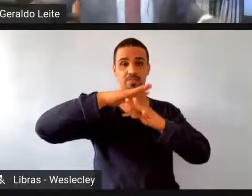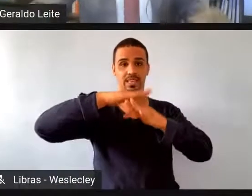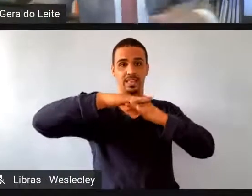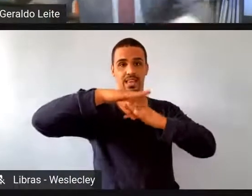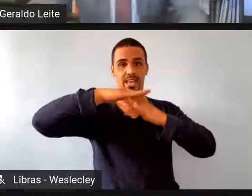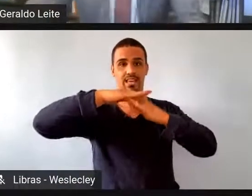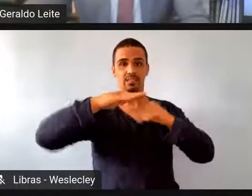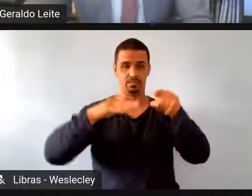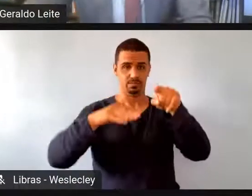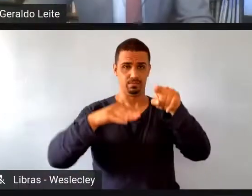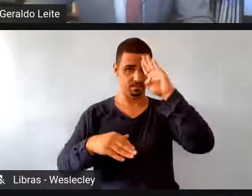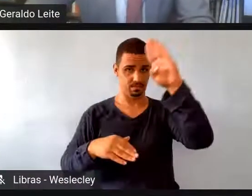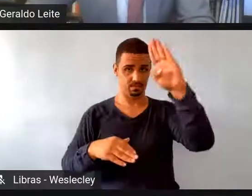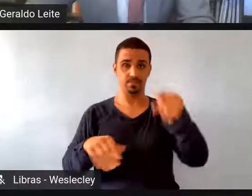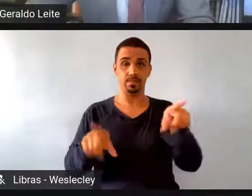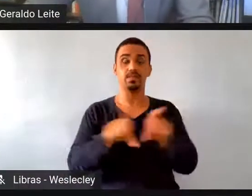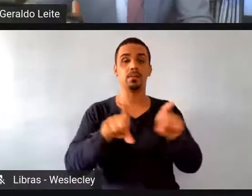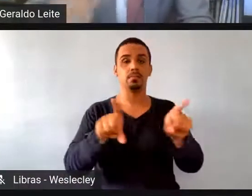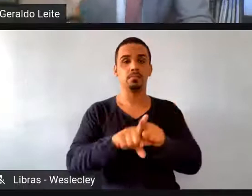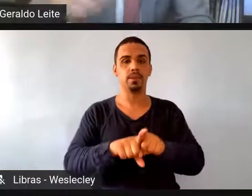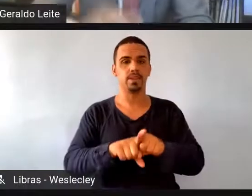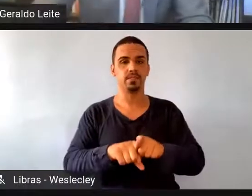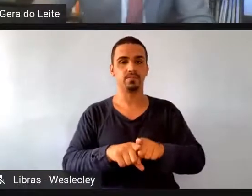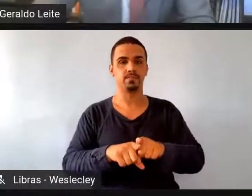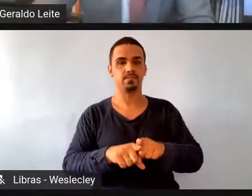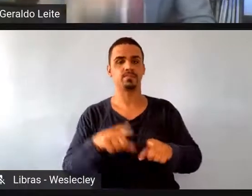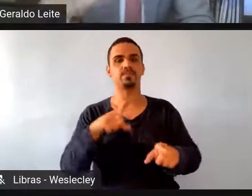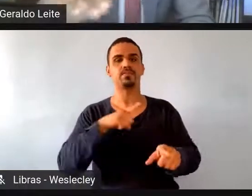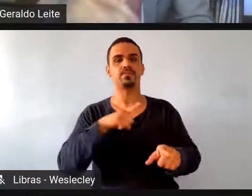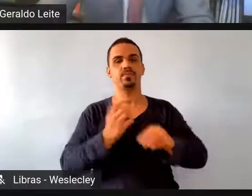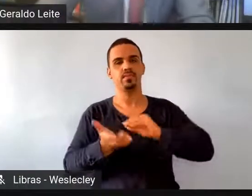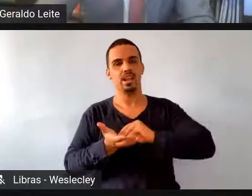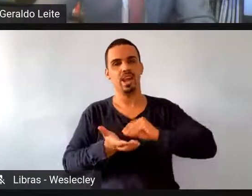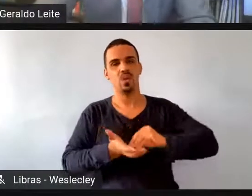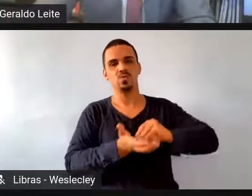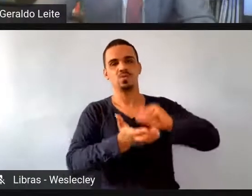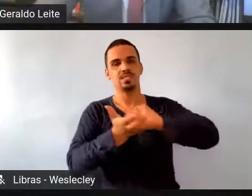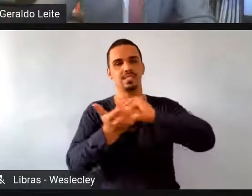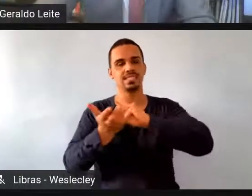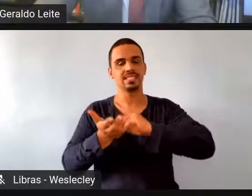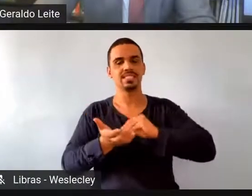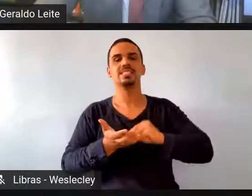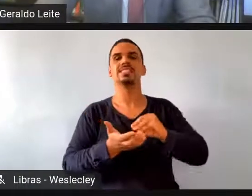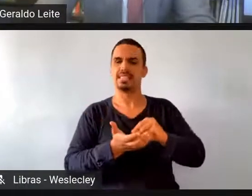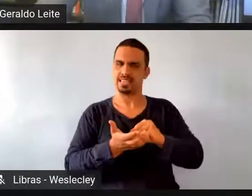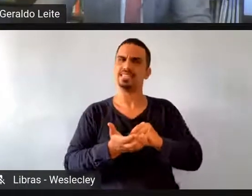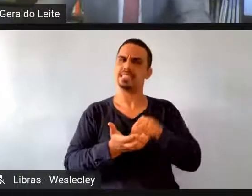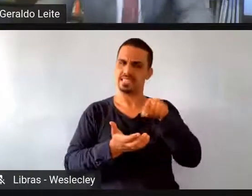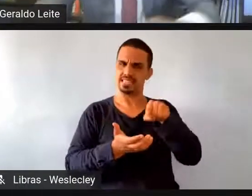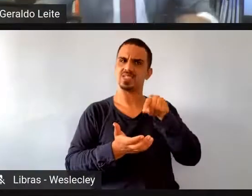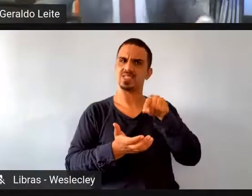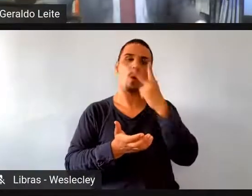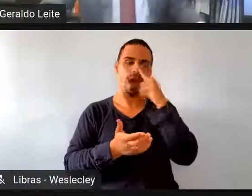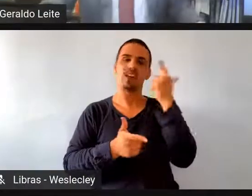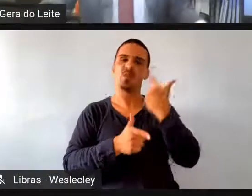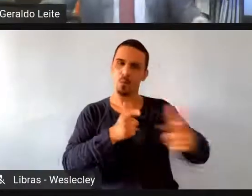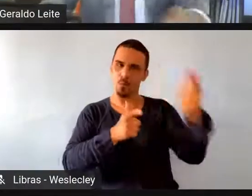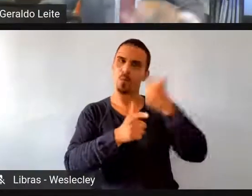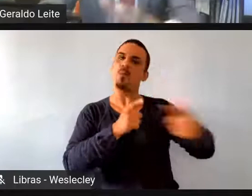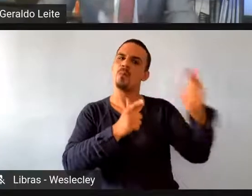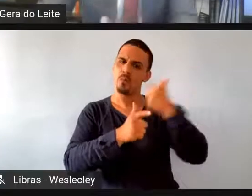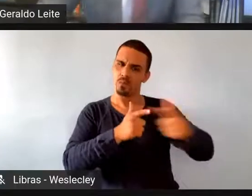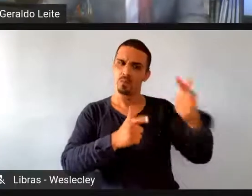ela também foi a ausência de teto nominal, que talvez seja, de fato, o grande problema,